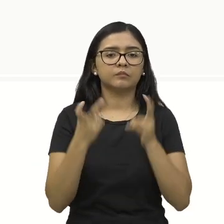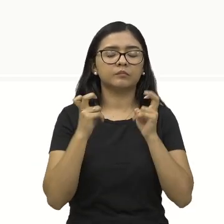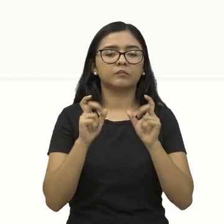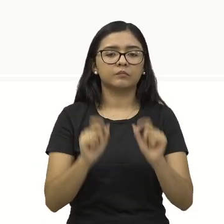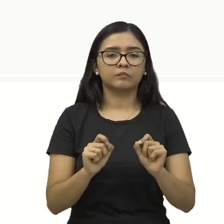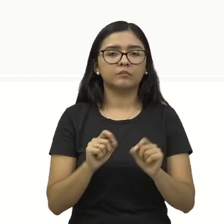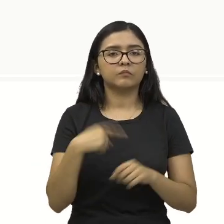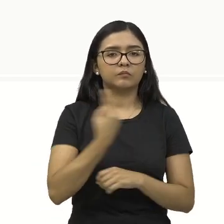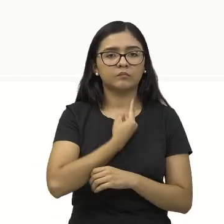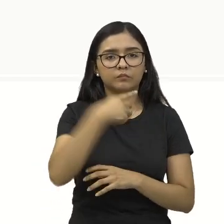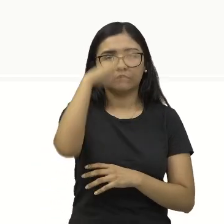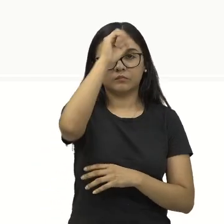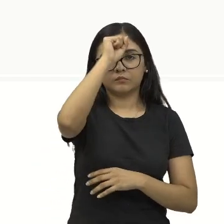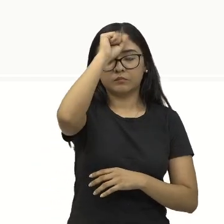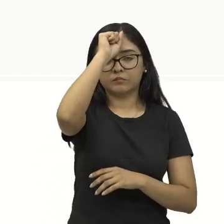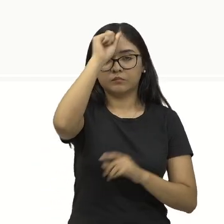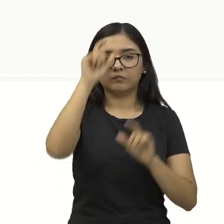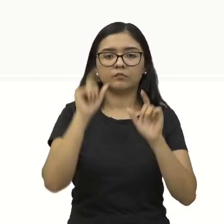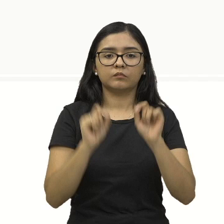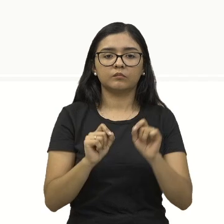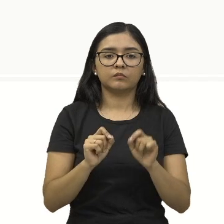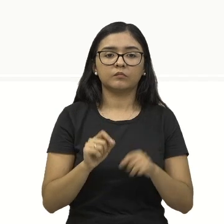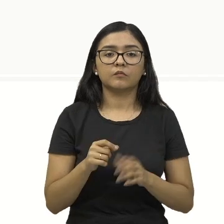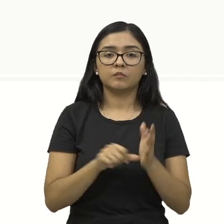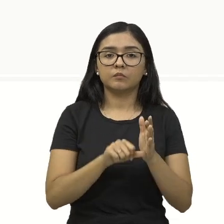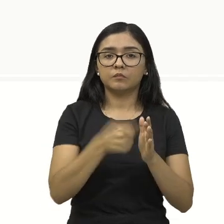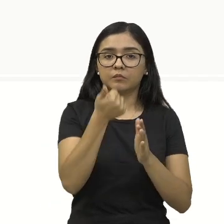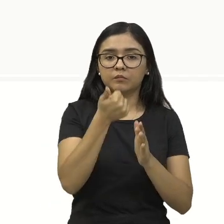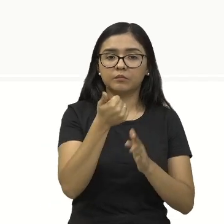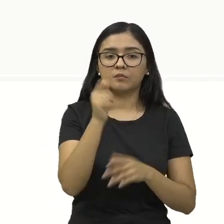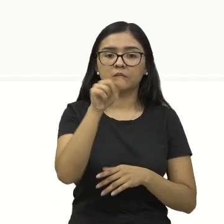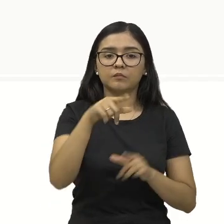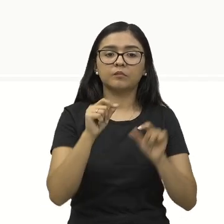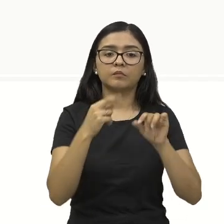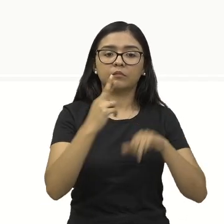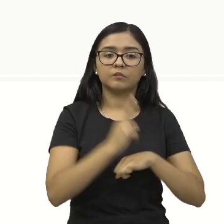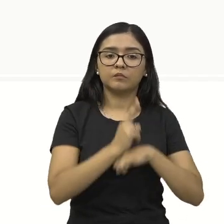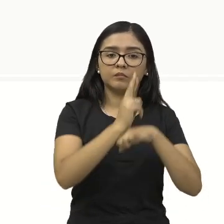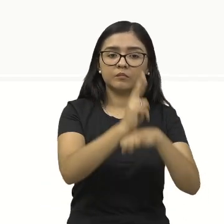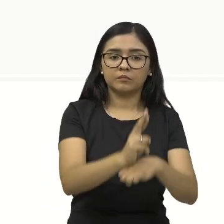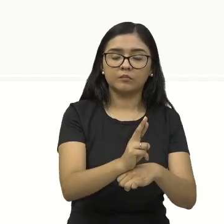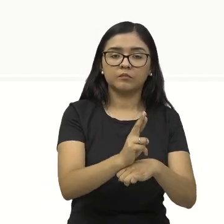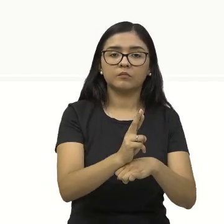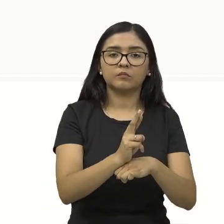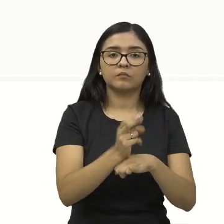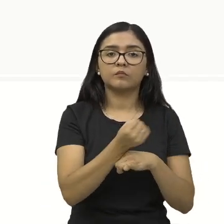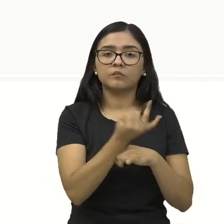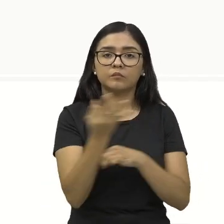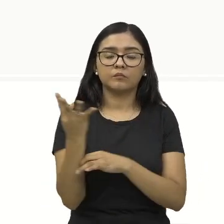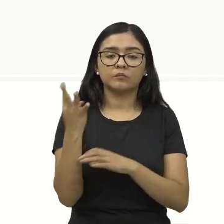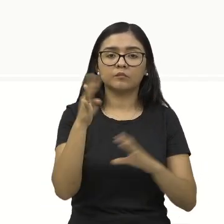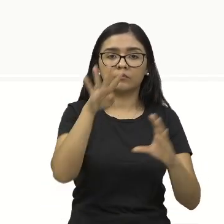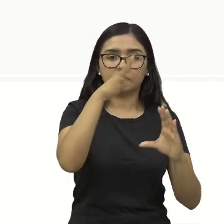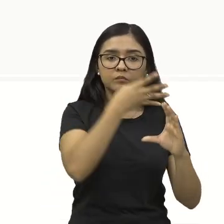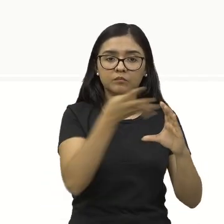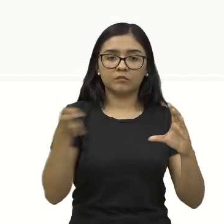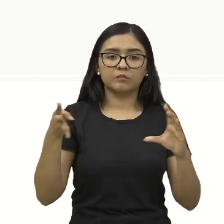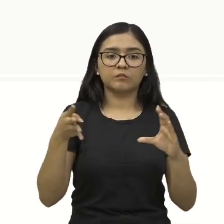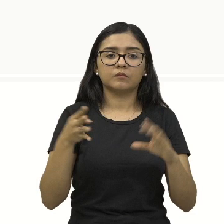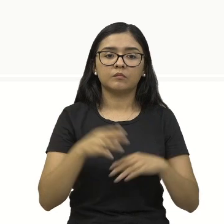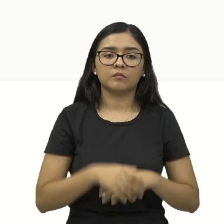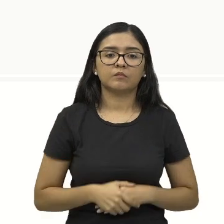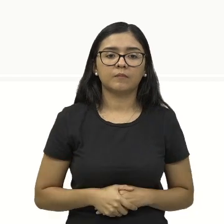Nós aprendemos que o primeiro termo aqui representa o número de linhas, né, da minha matriz, esse outro